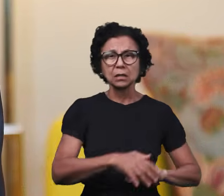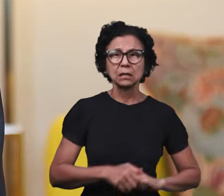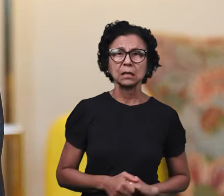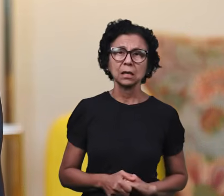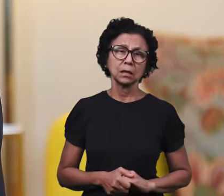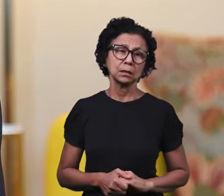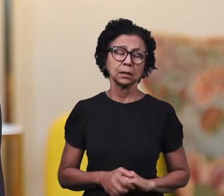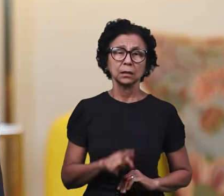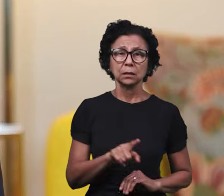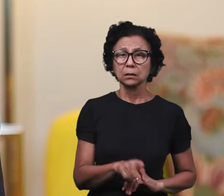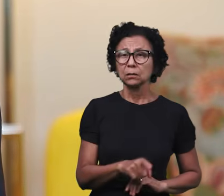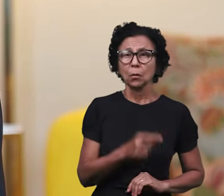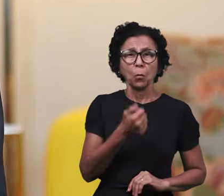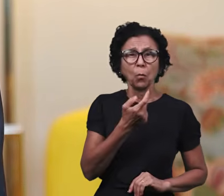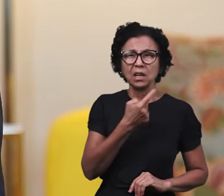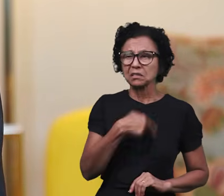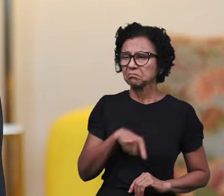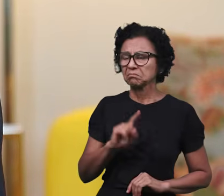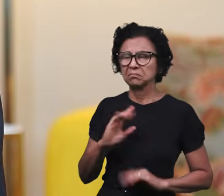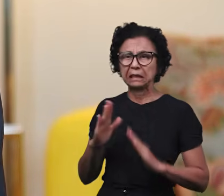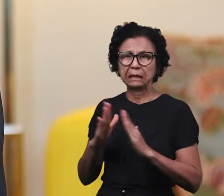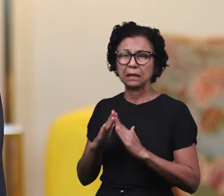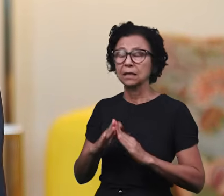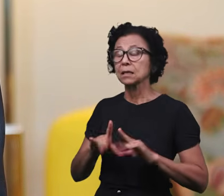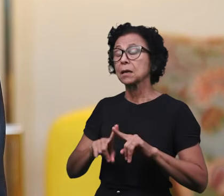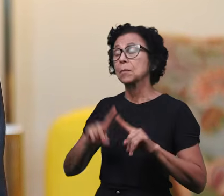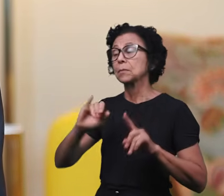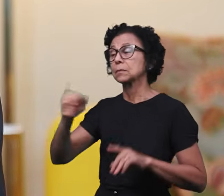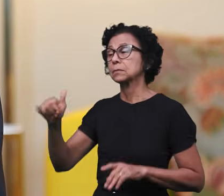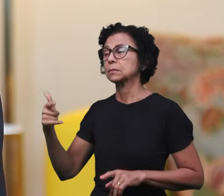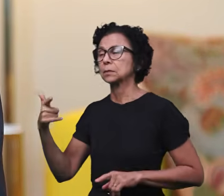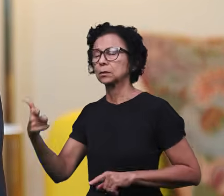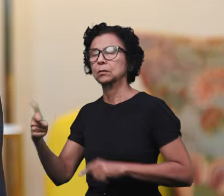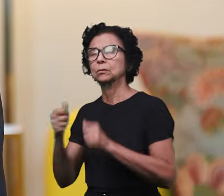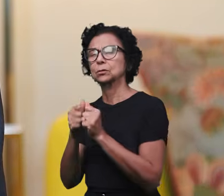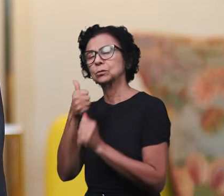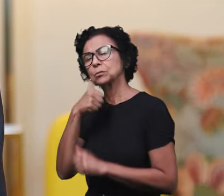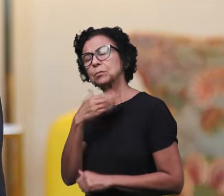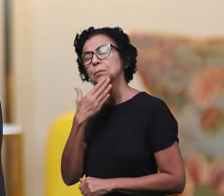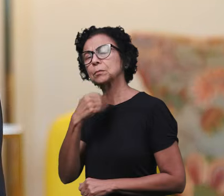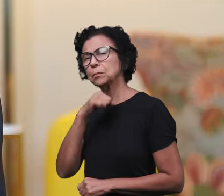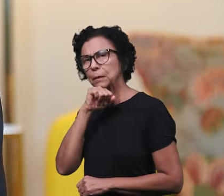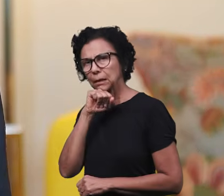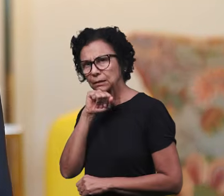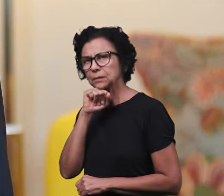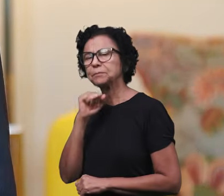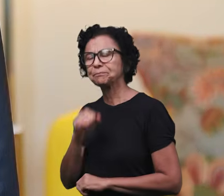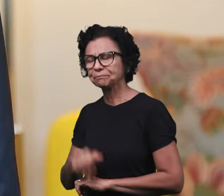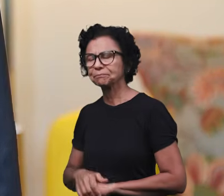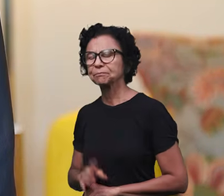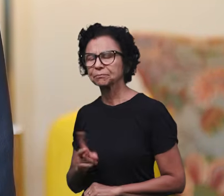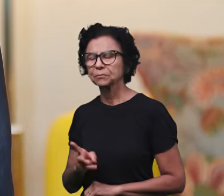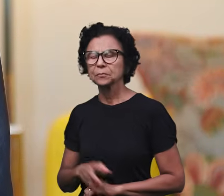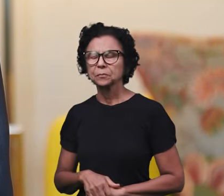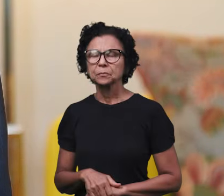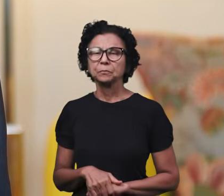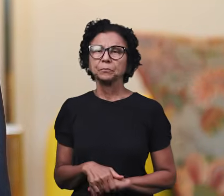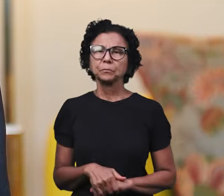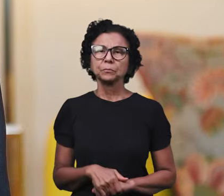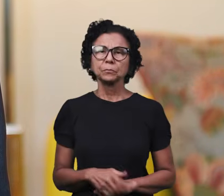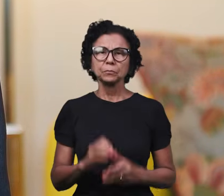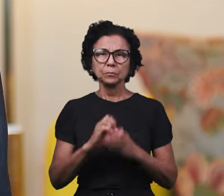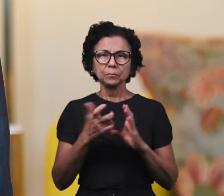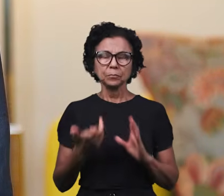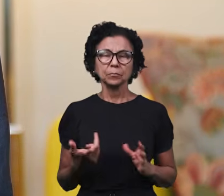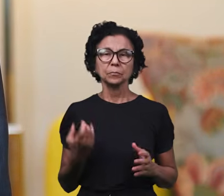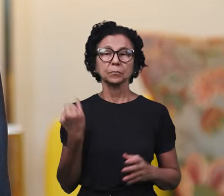caça. Jacó, por outro lado, estava ali sempre junto à sua mãe, junto ao seu pai. E há alguns aspectos importantes